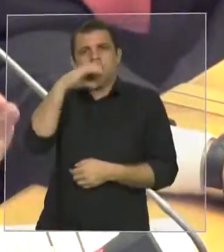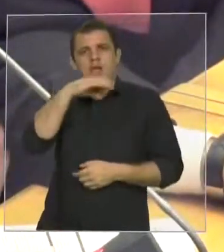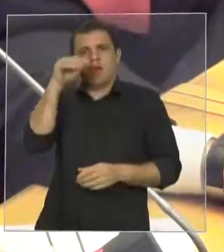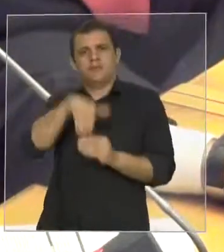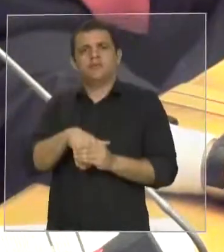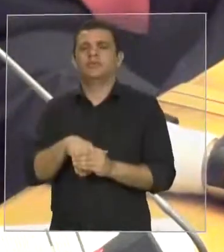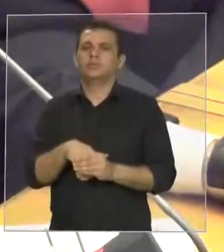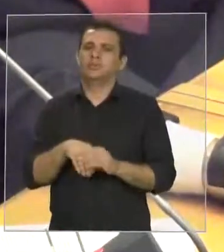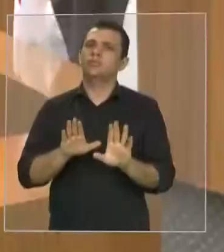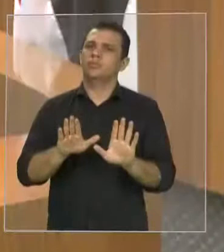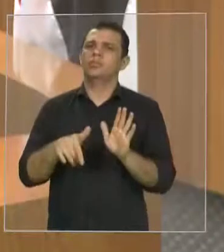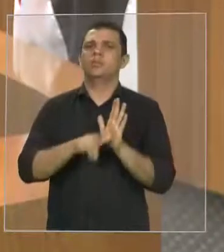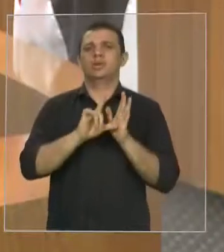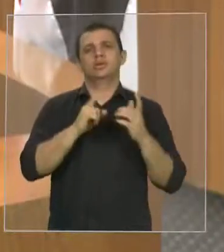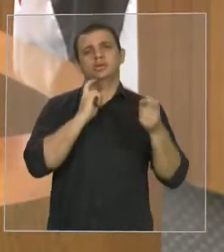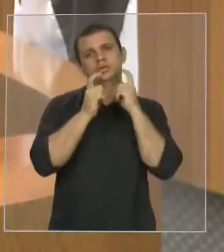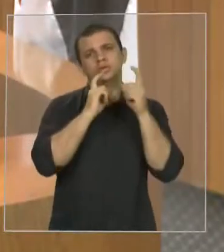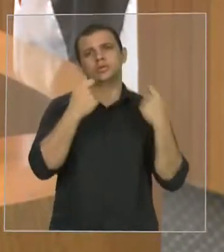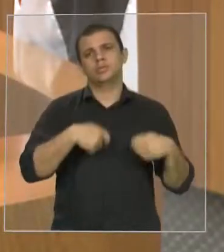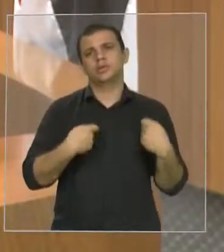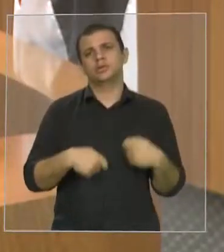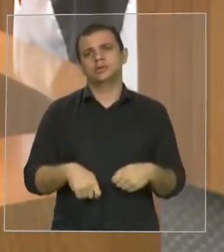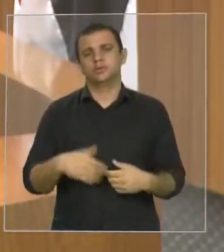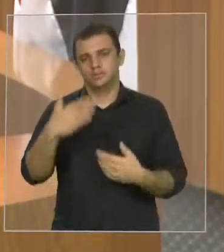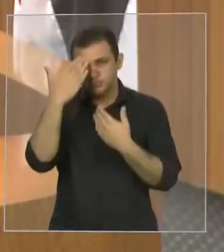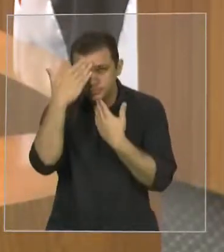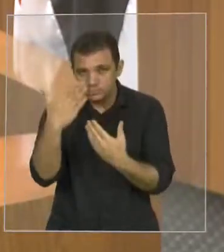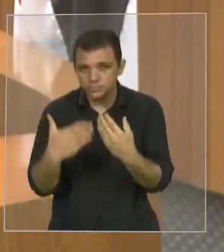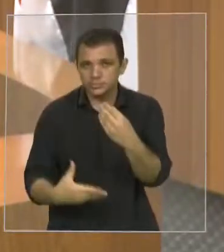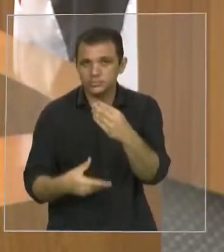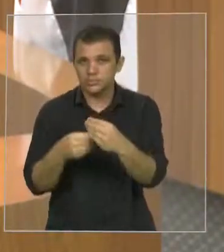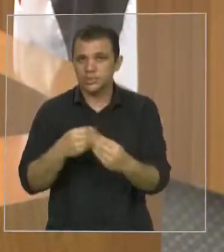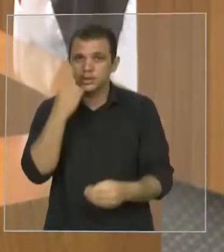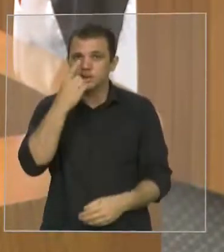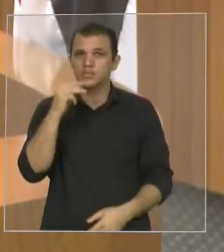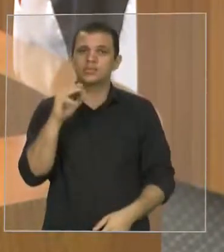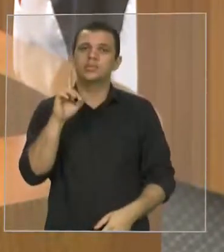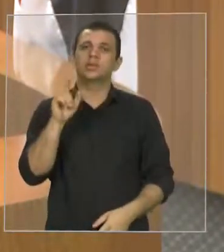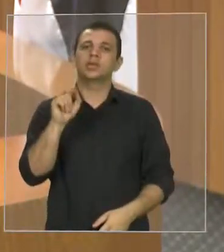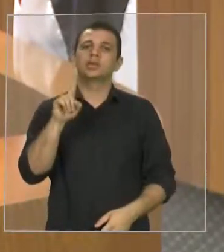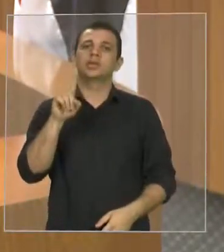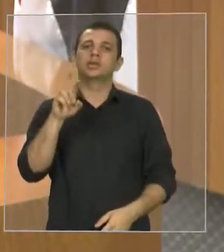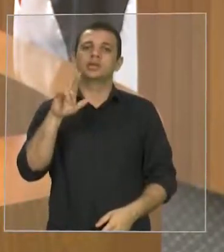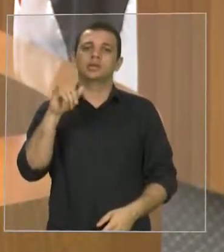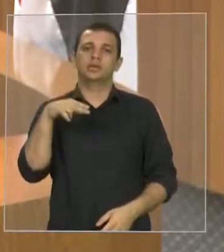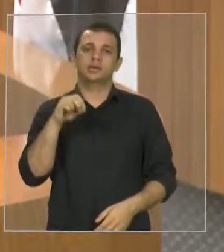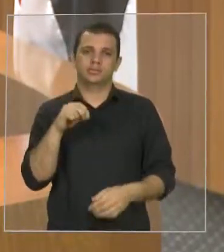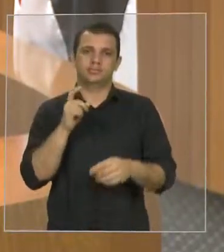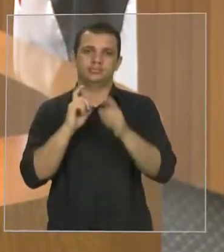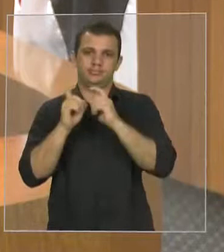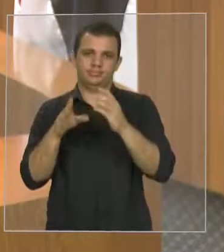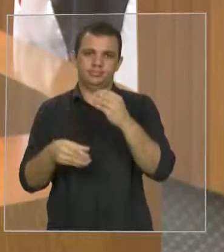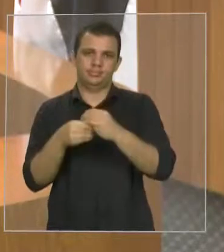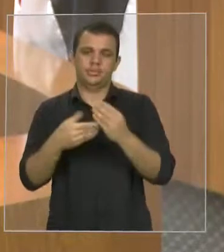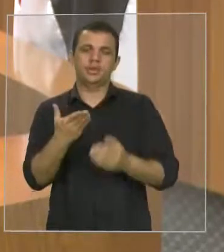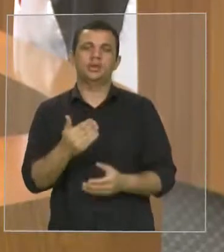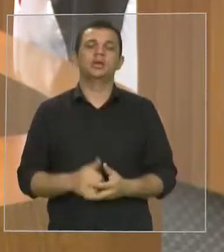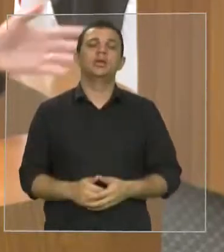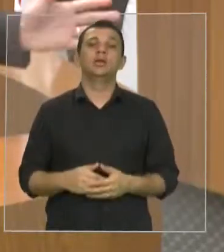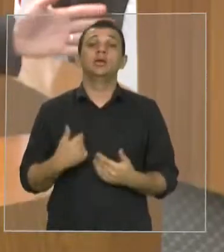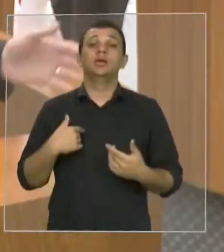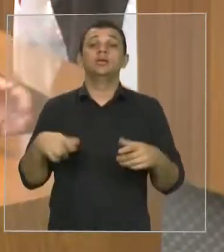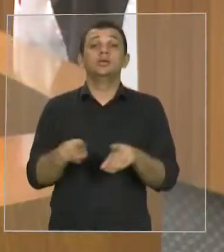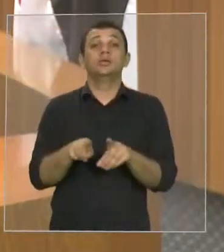discutido. Agradeço a parte do deputado Max, do deputado Adriano, e dizer, senhores e senhoras deputados, que essa